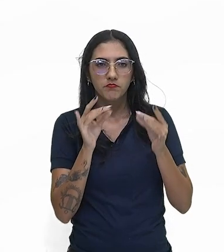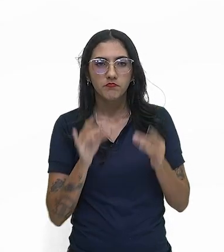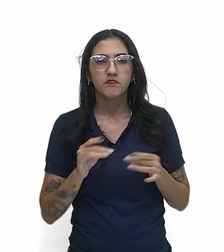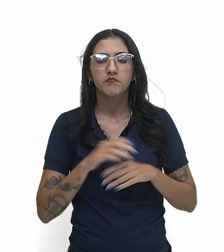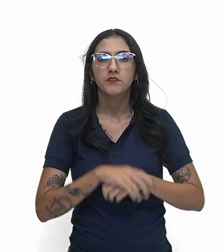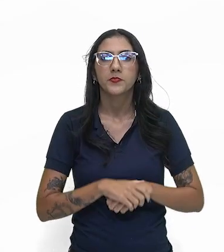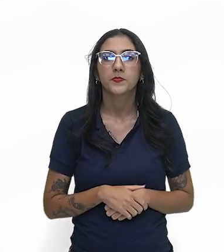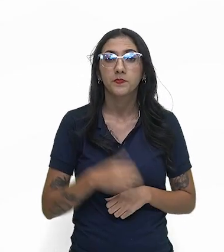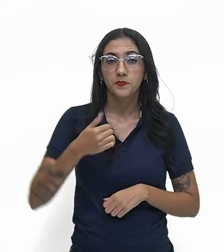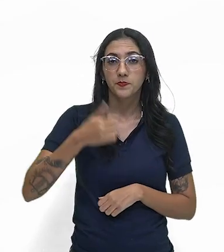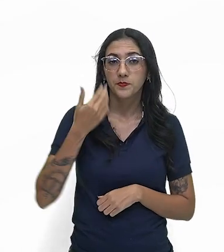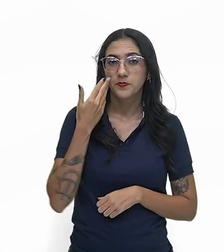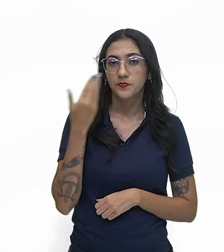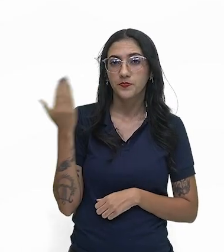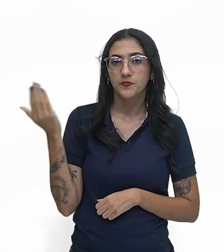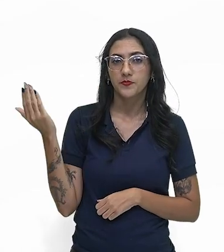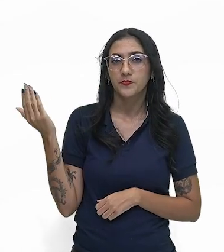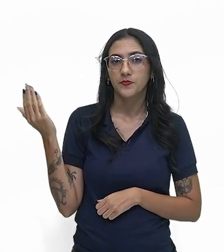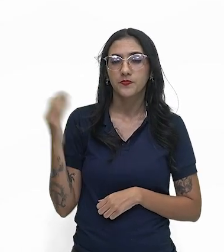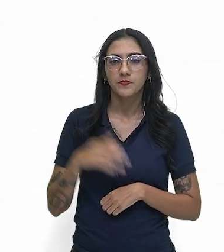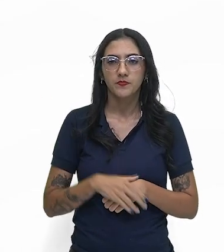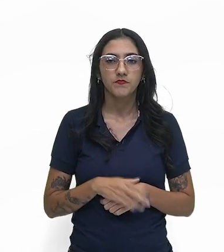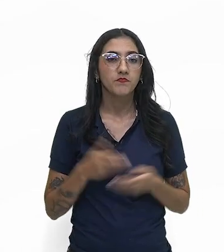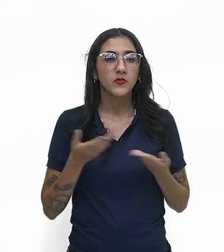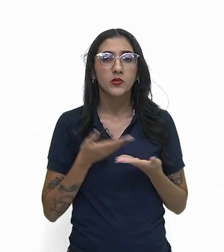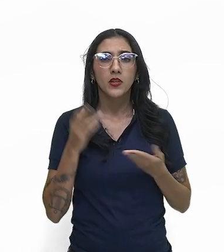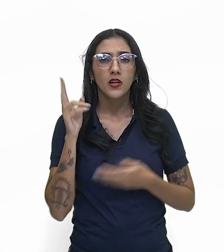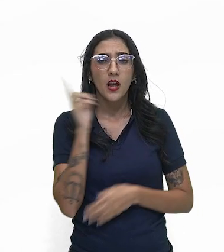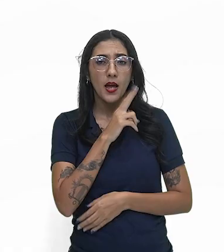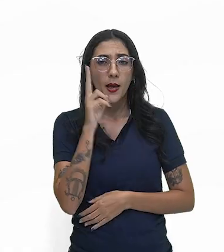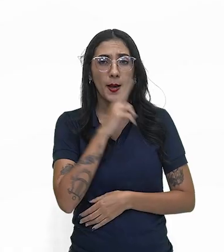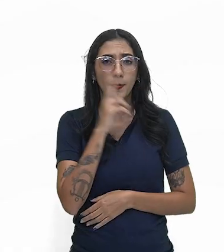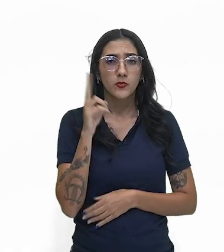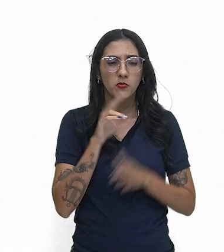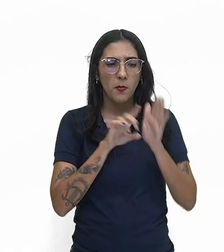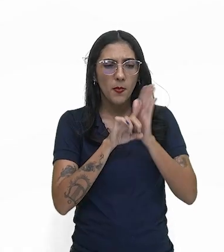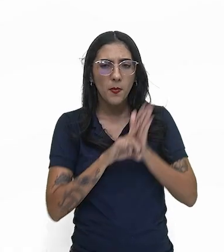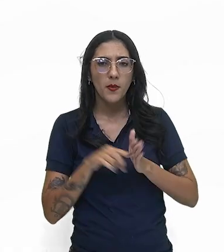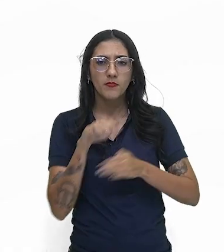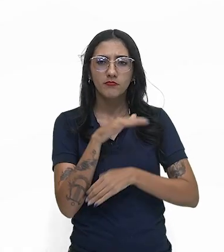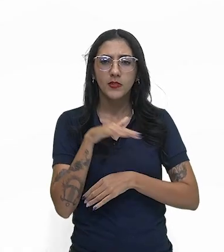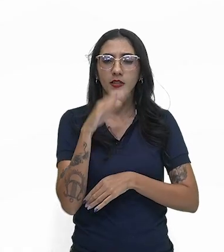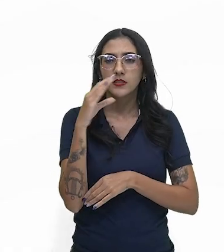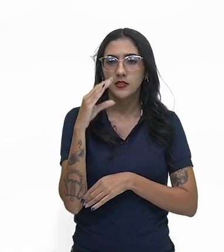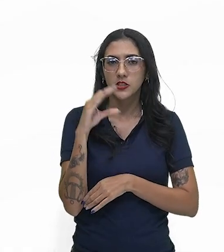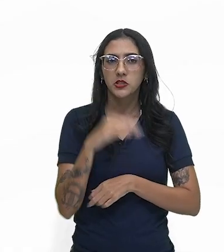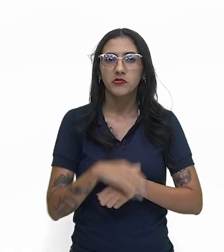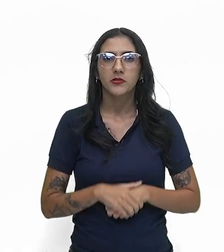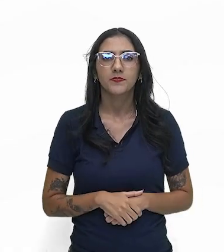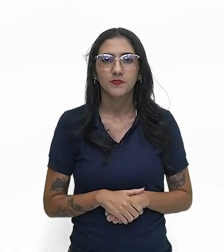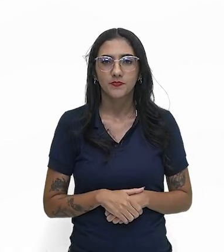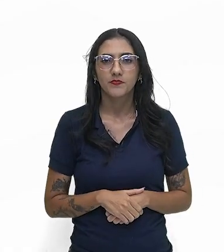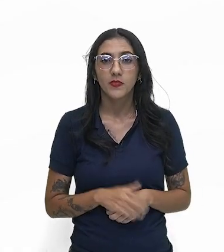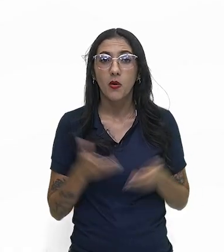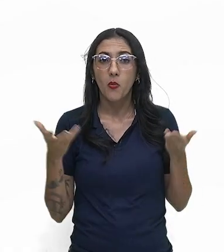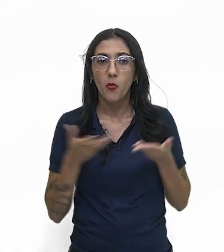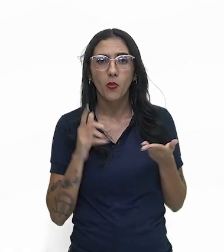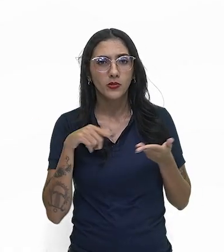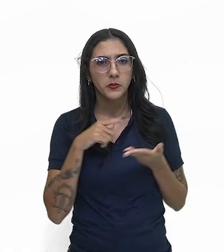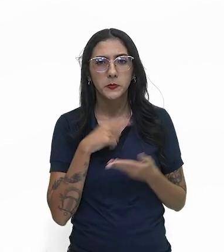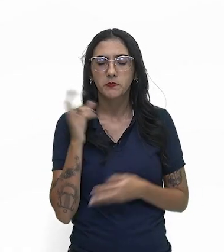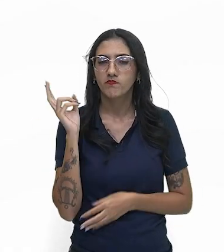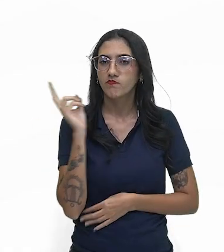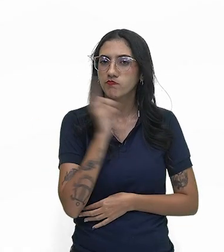Primeiro, aceleração da pesquisa científica. Então, hoje a tecnologia avança muito